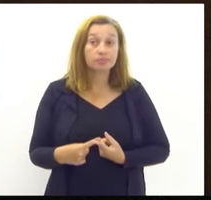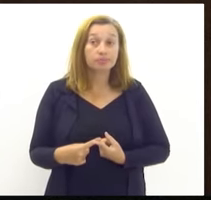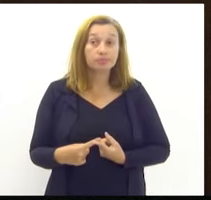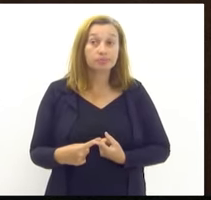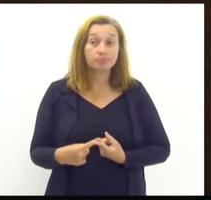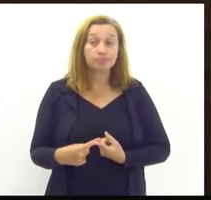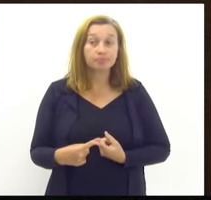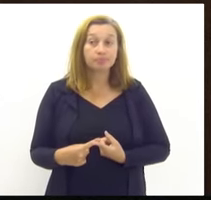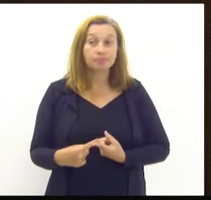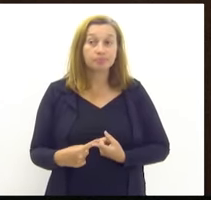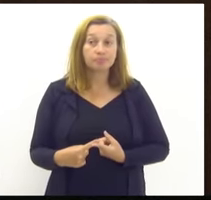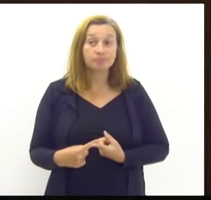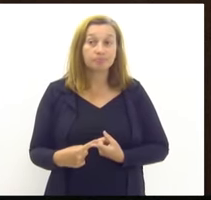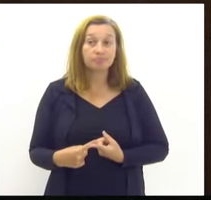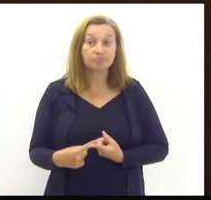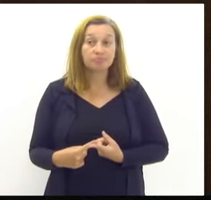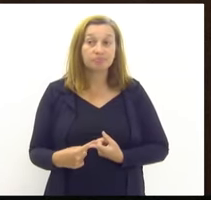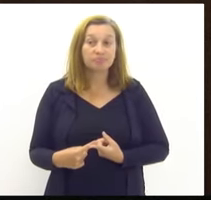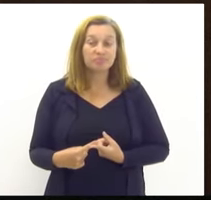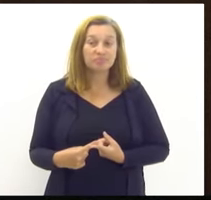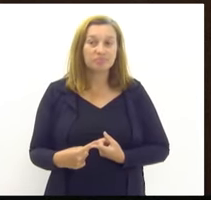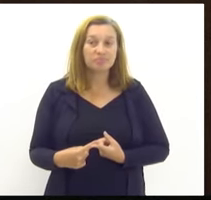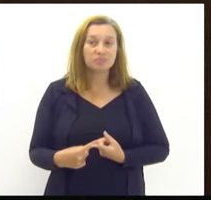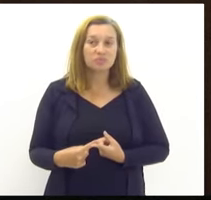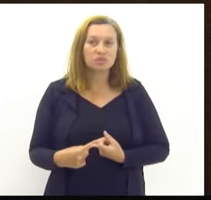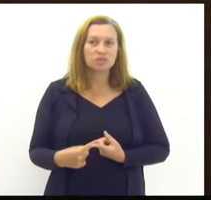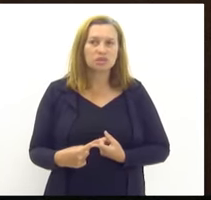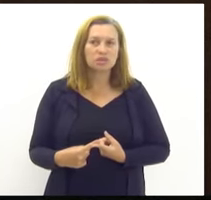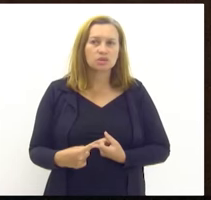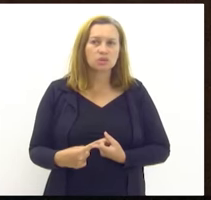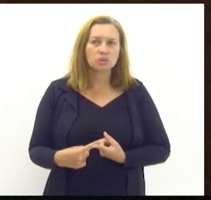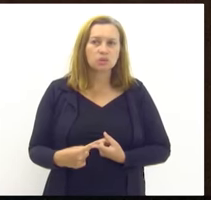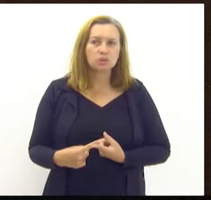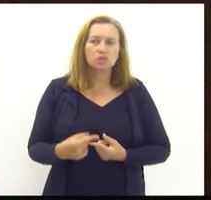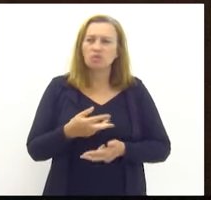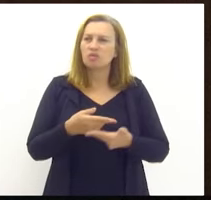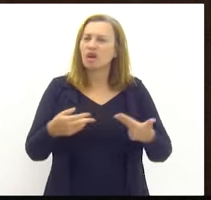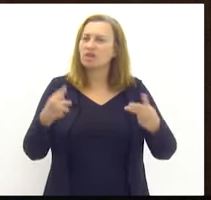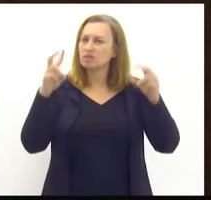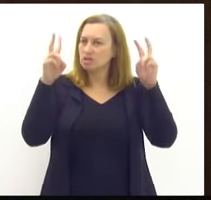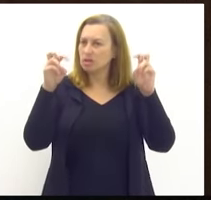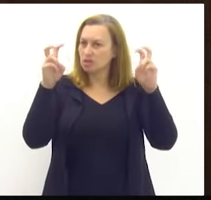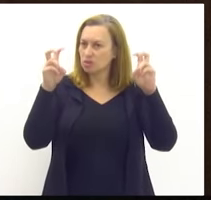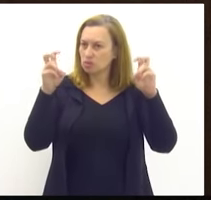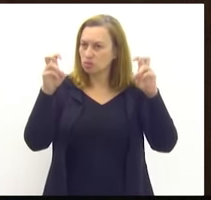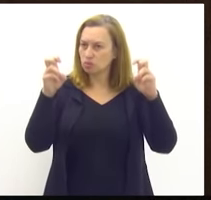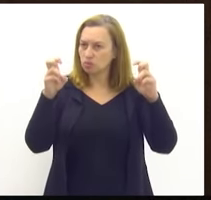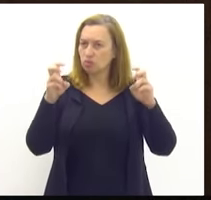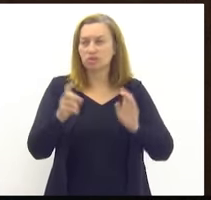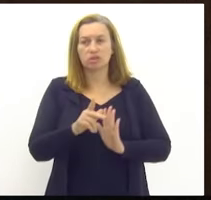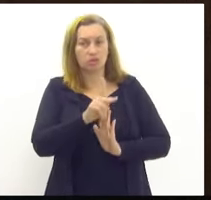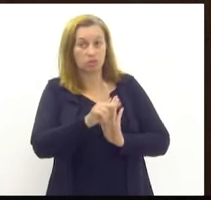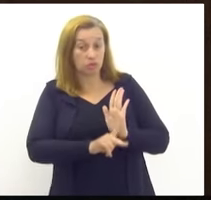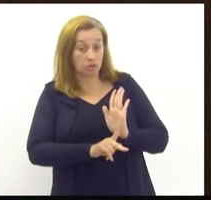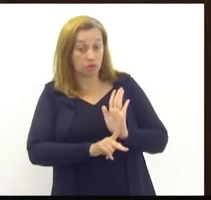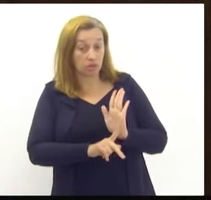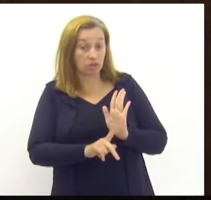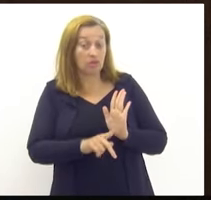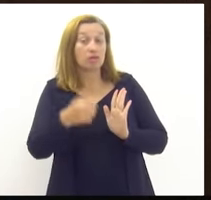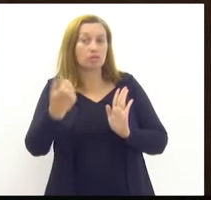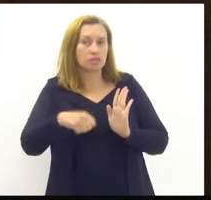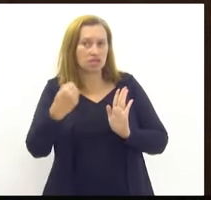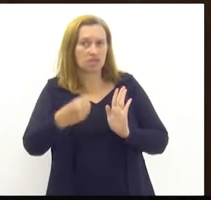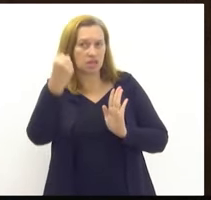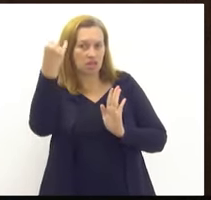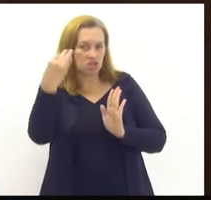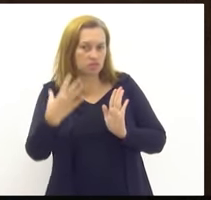porque tá vindo à tona uma questão em relação a esses projetos que a gente precisa esclarecer e